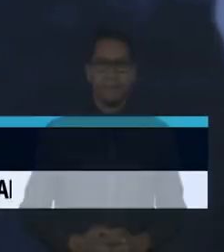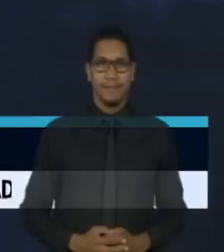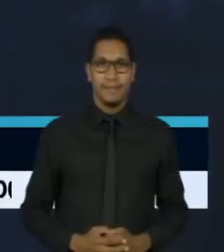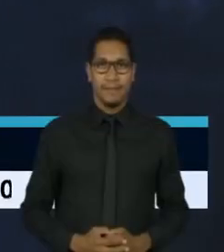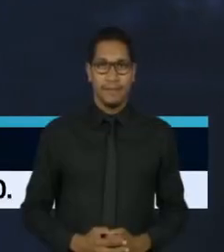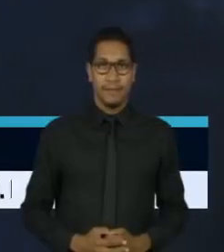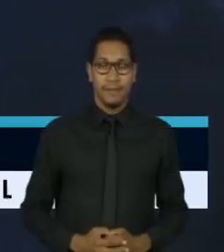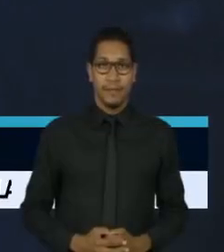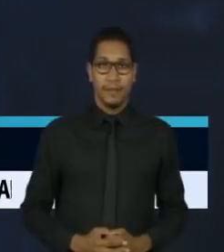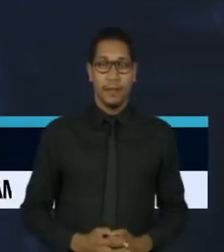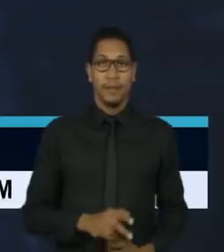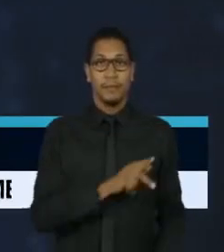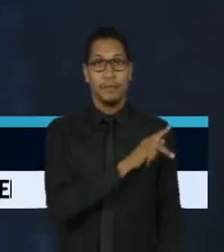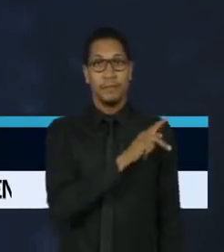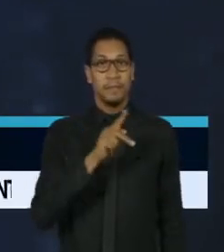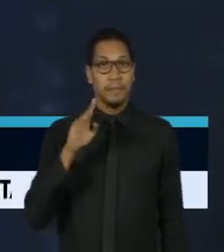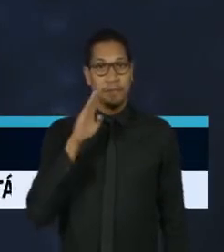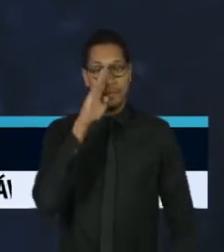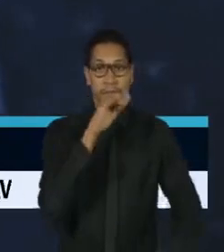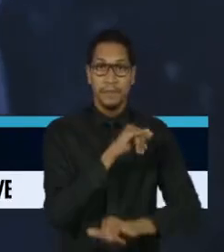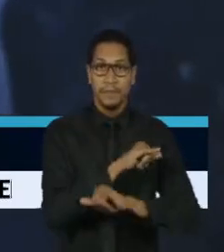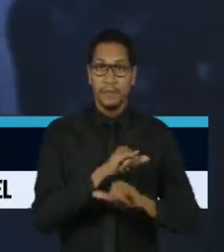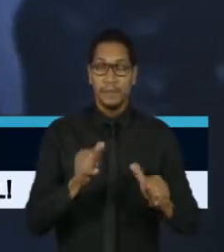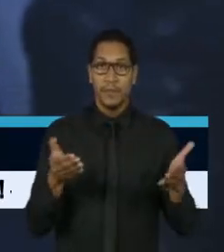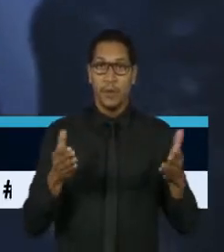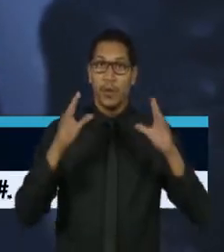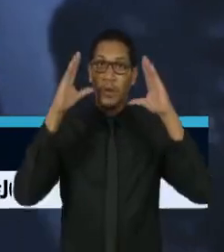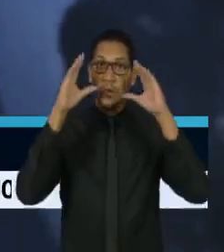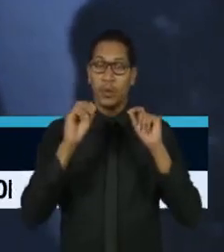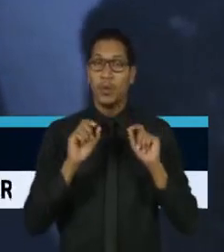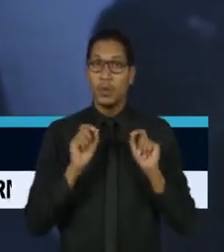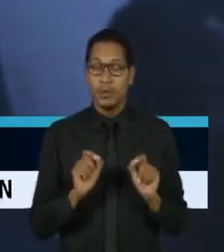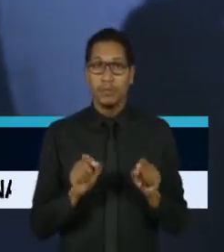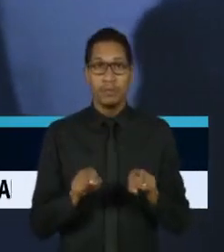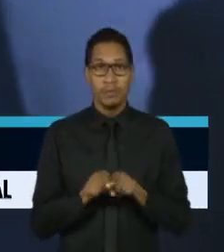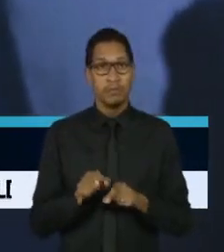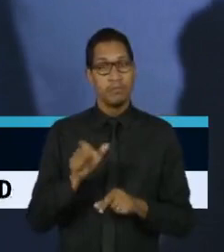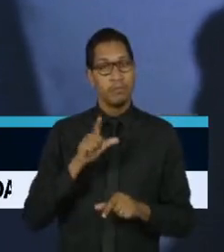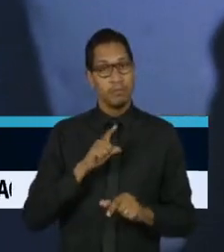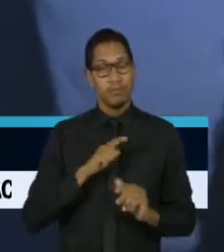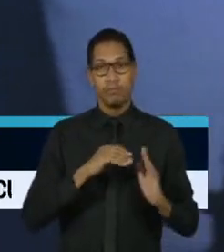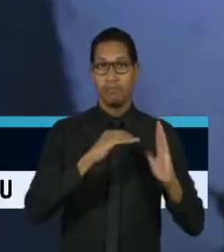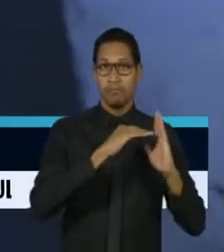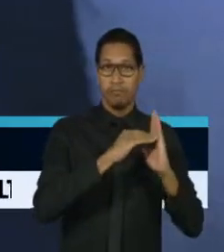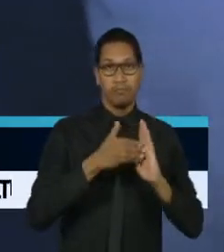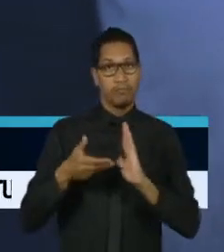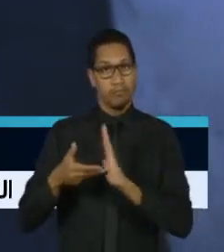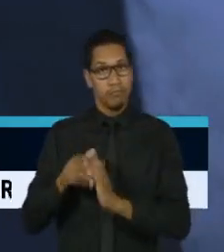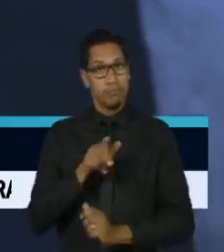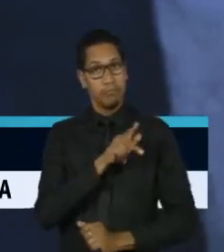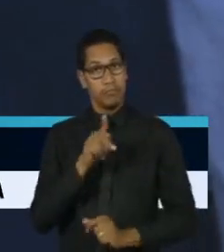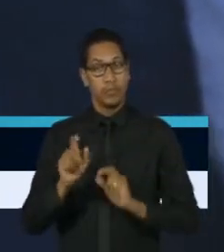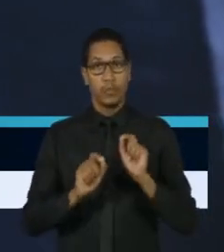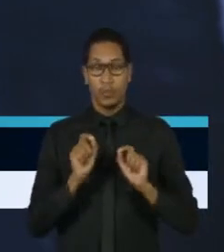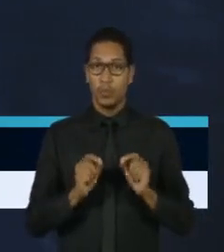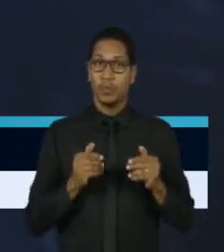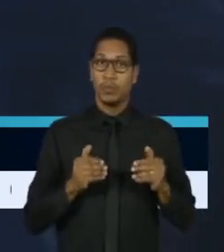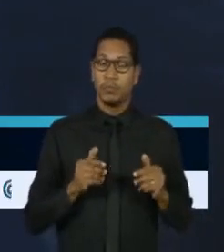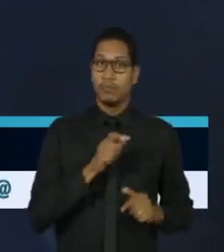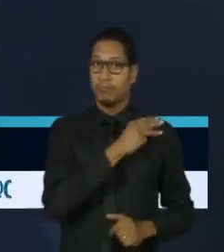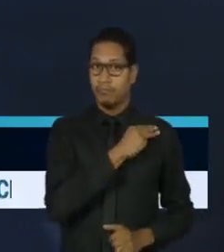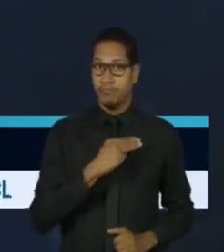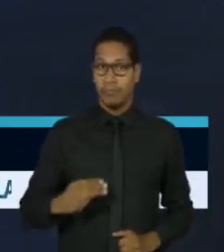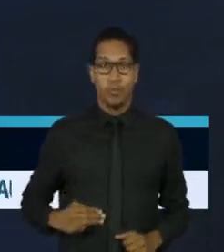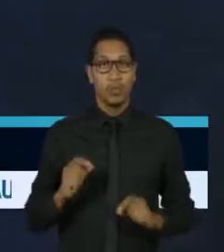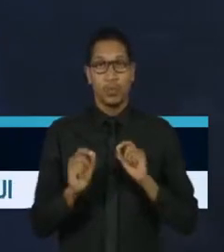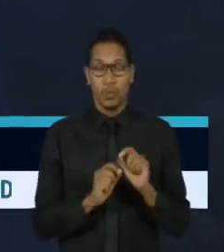e o presidente Jair bolsonaro anunciou agora a noite ao lado dos presidentes do senado da câmara e dos ministros um pacote de cortes